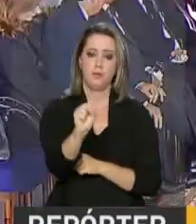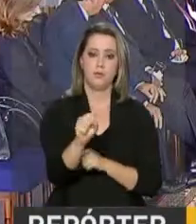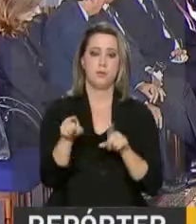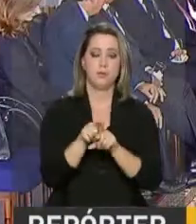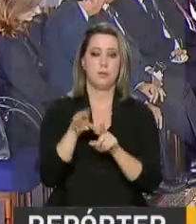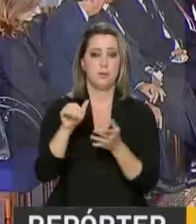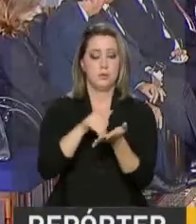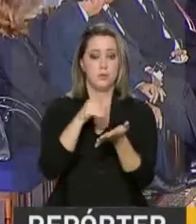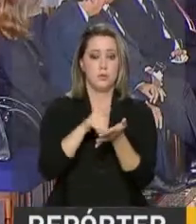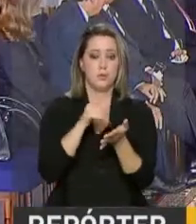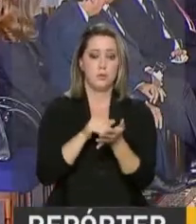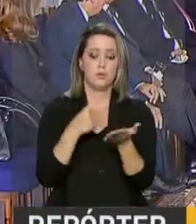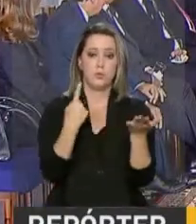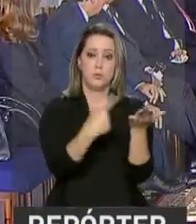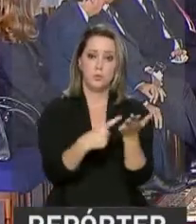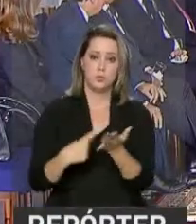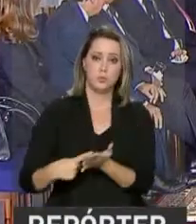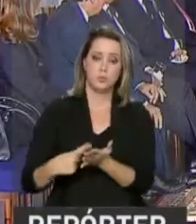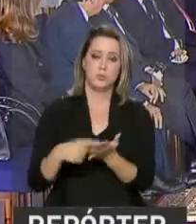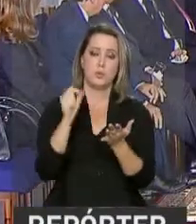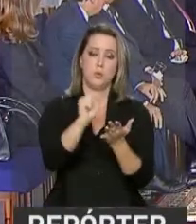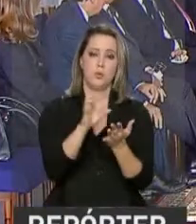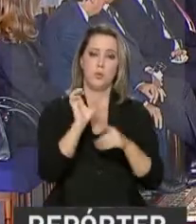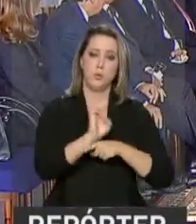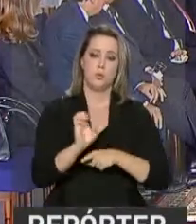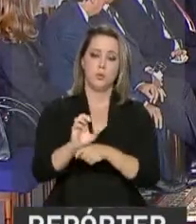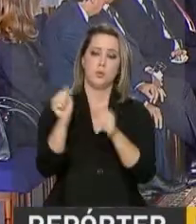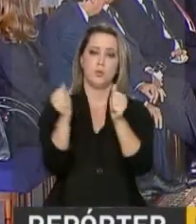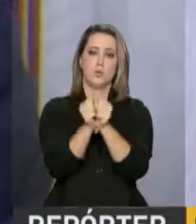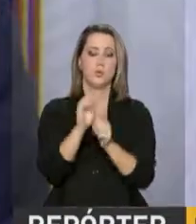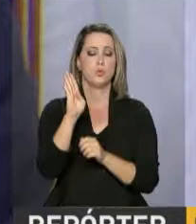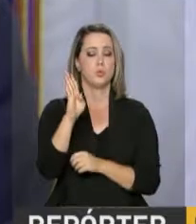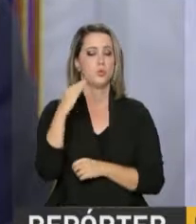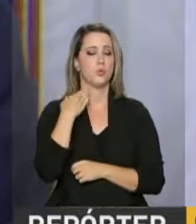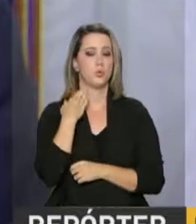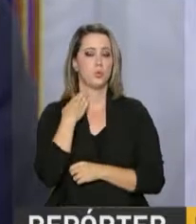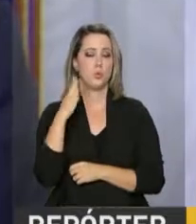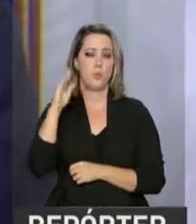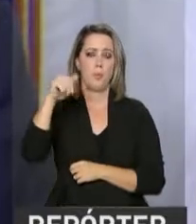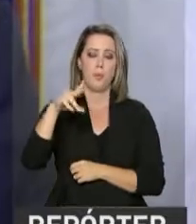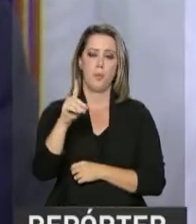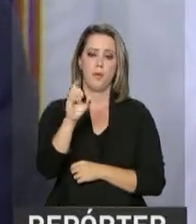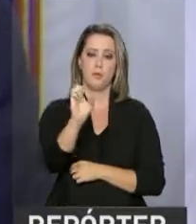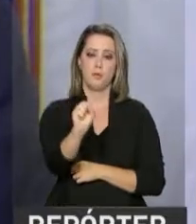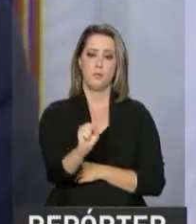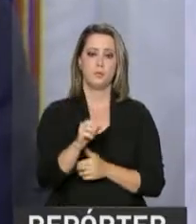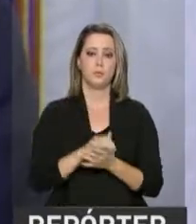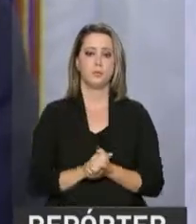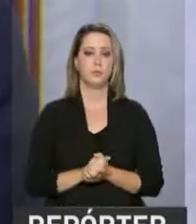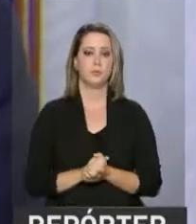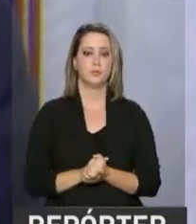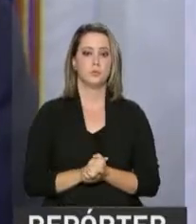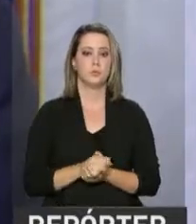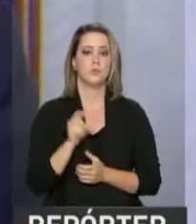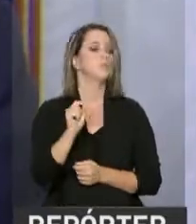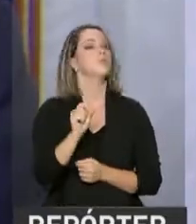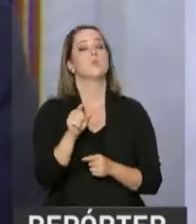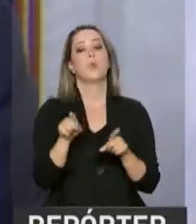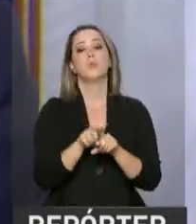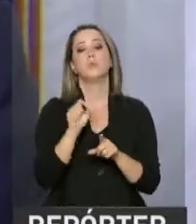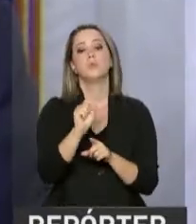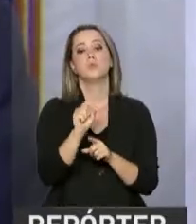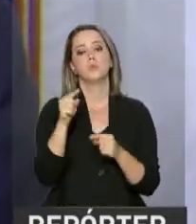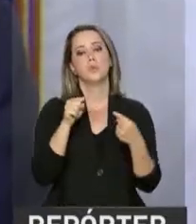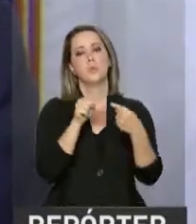Nacional. Em pauta, a dívida dos estados com o BNDES. O objeto principal, central, desta nossa reunião